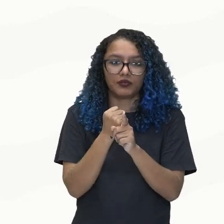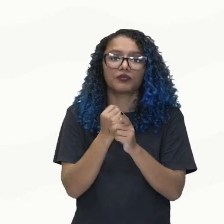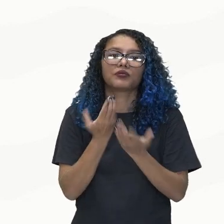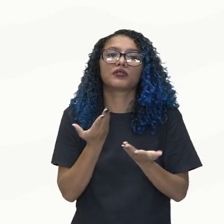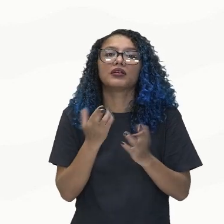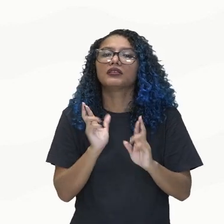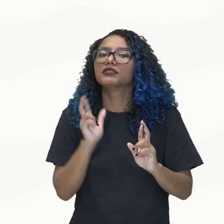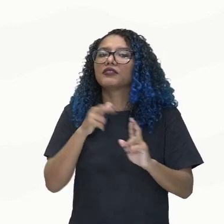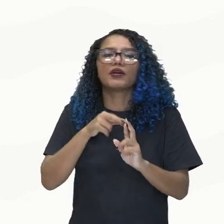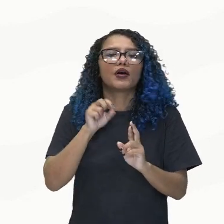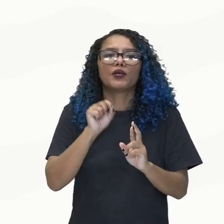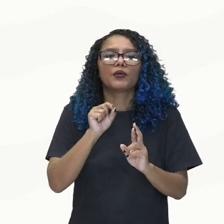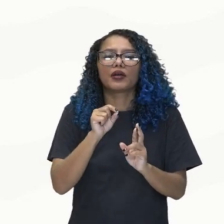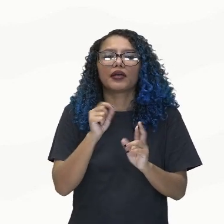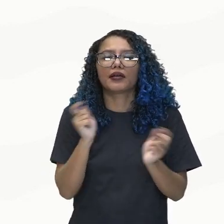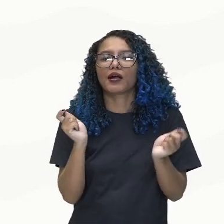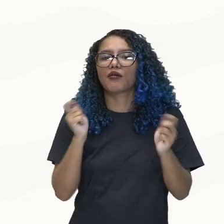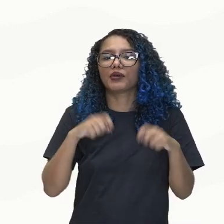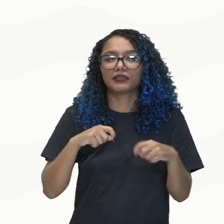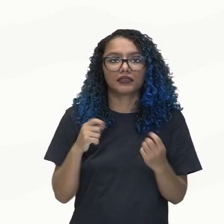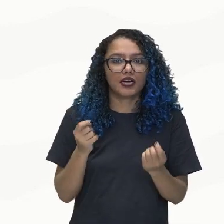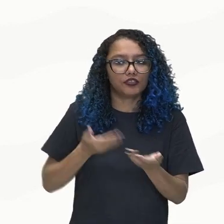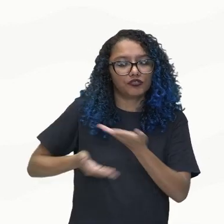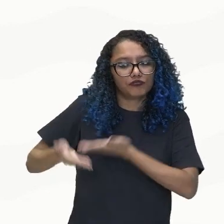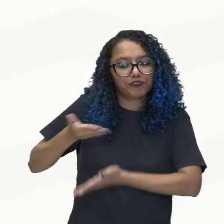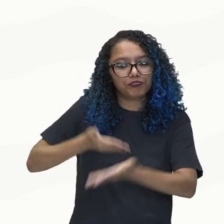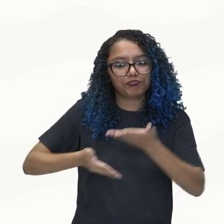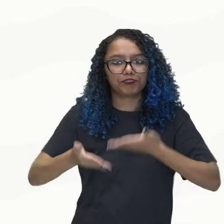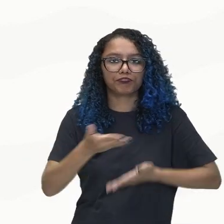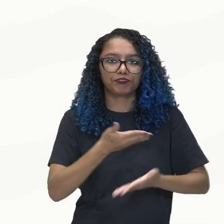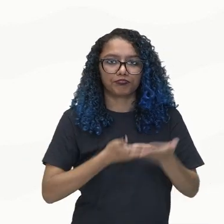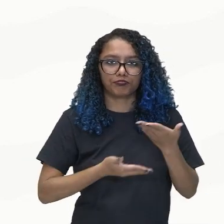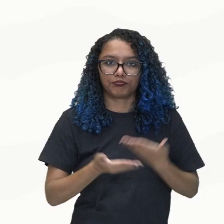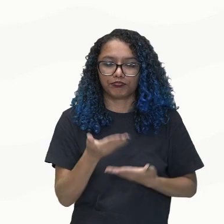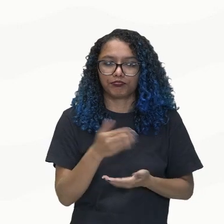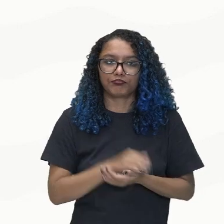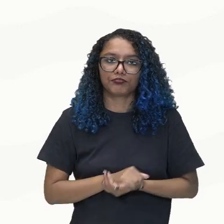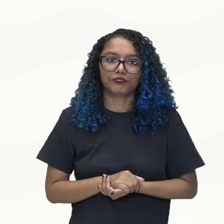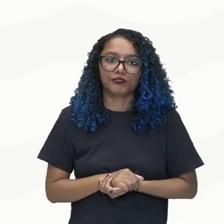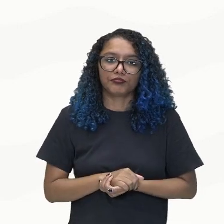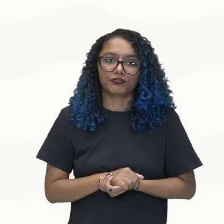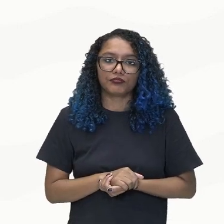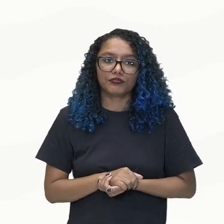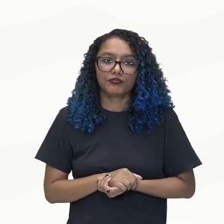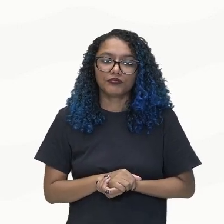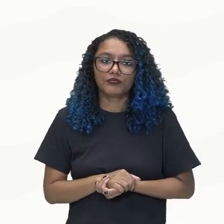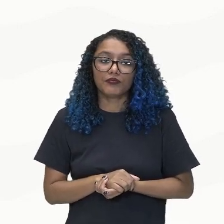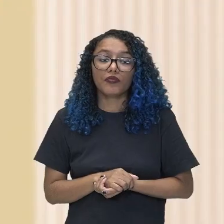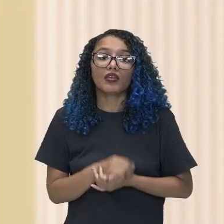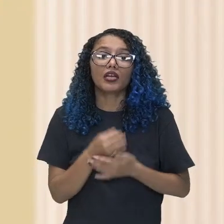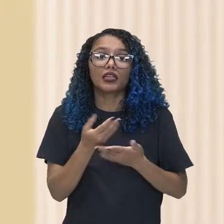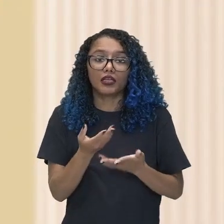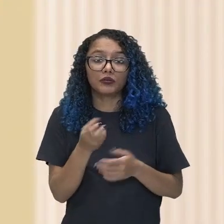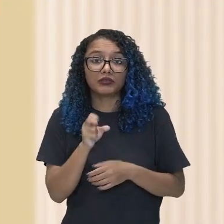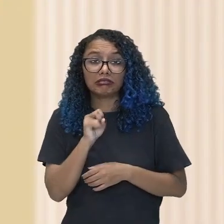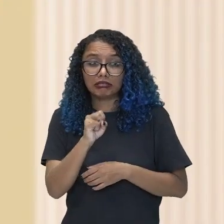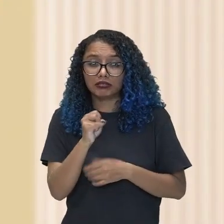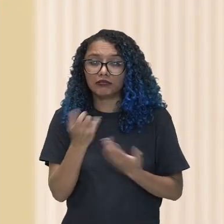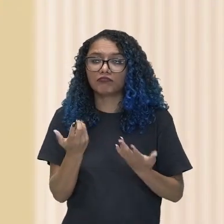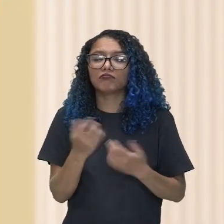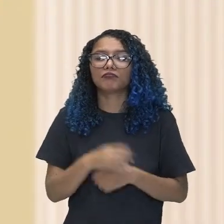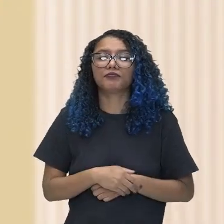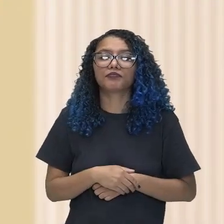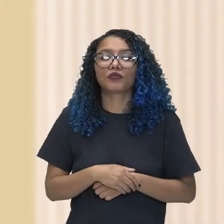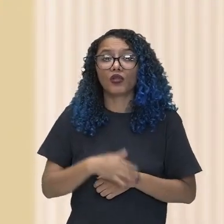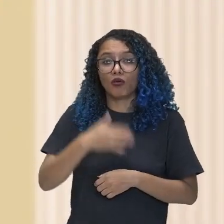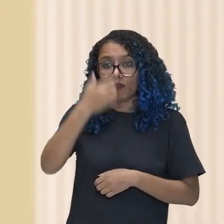se relacionar. Então, quando nós estamos buscando, tendo essa compreensão de si mesmo, nós temos essas várias